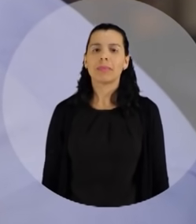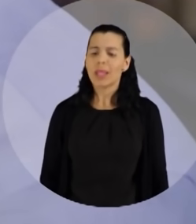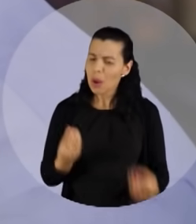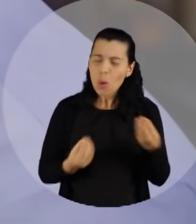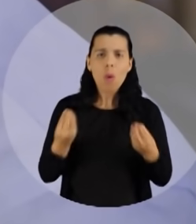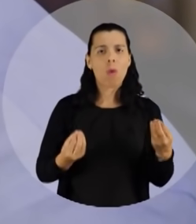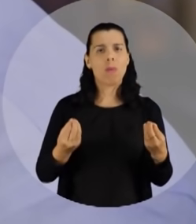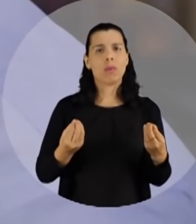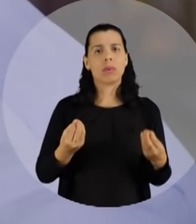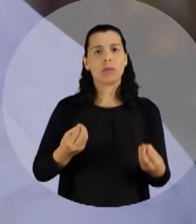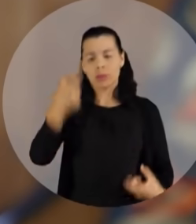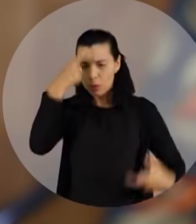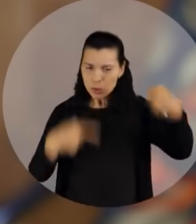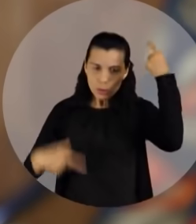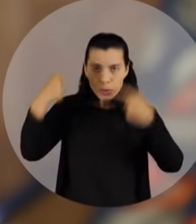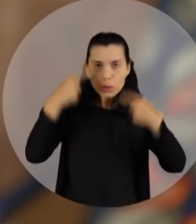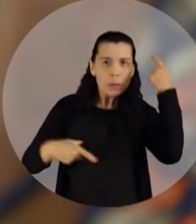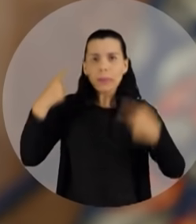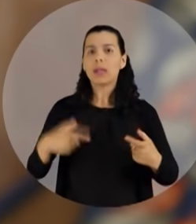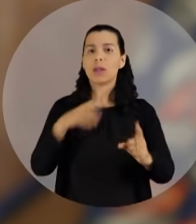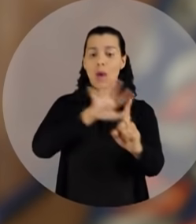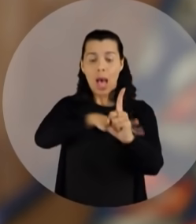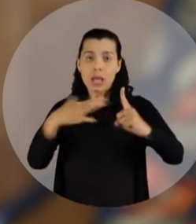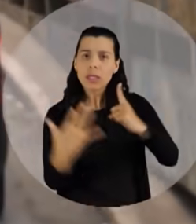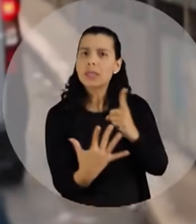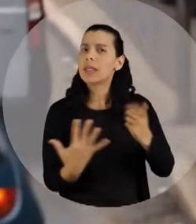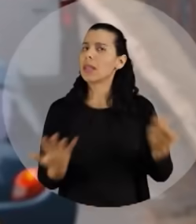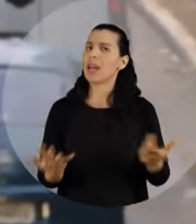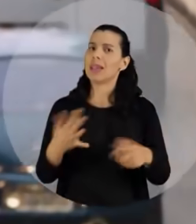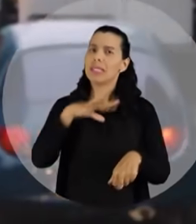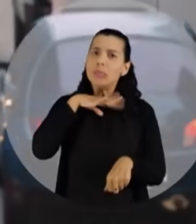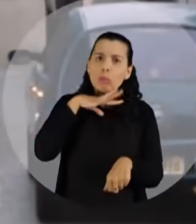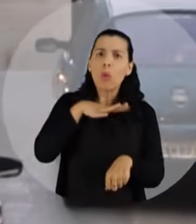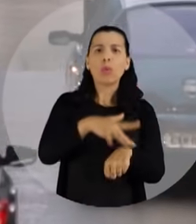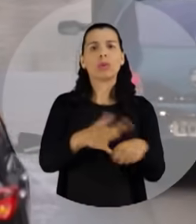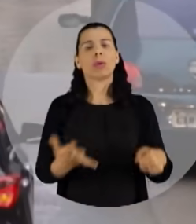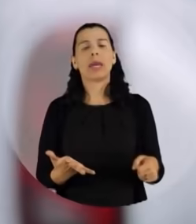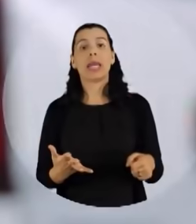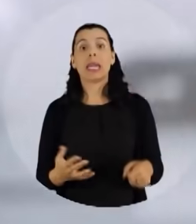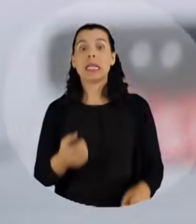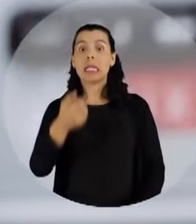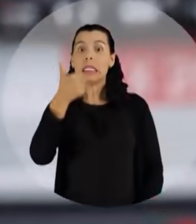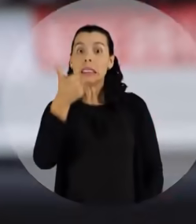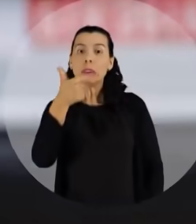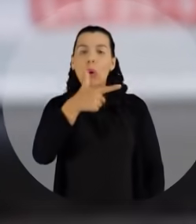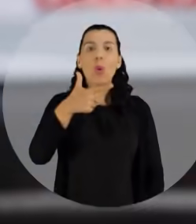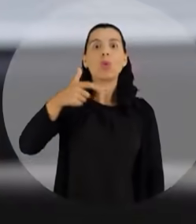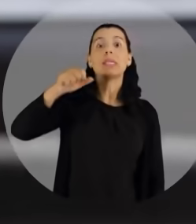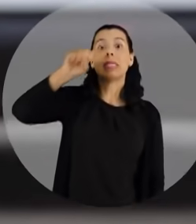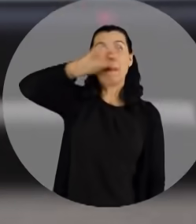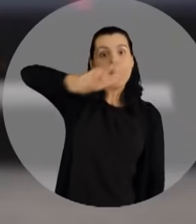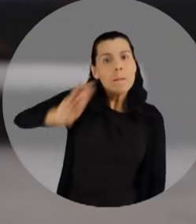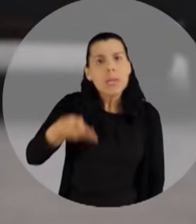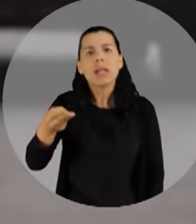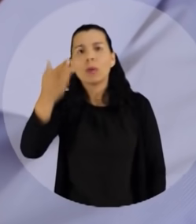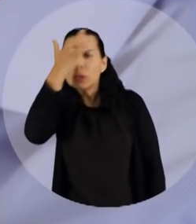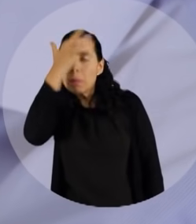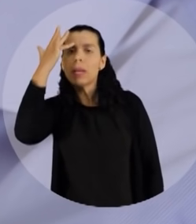Isso desumaniza, né? Isso torna a sociedade doente. Tem 12 milhões de pessoas nessa cidade.